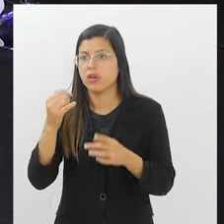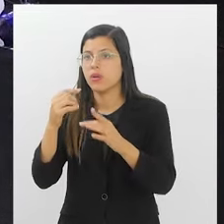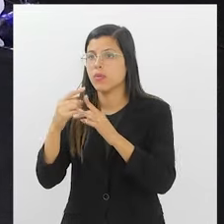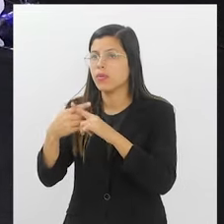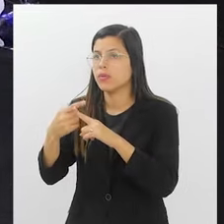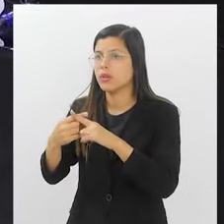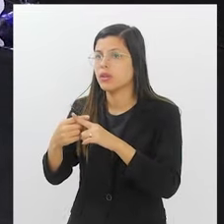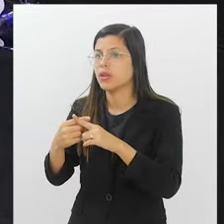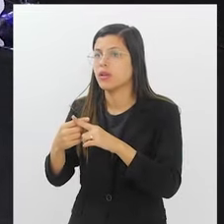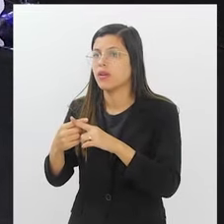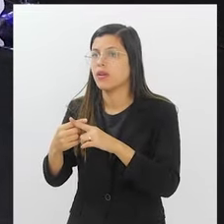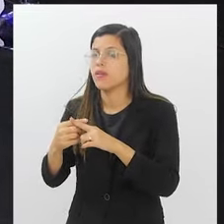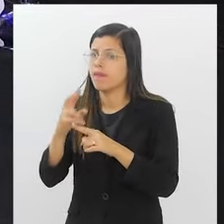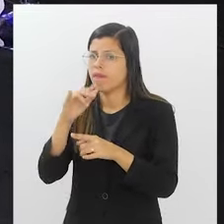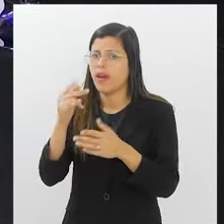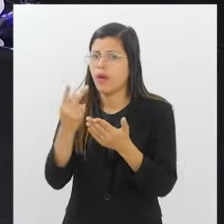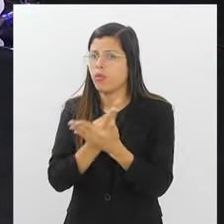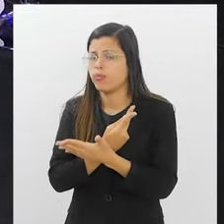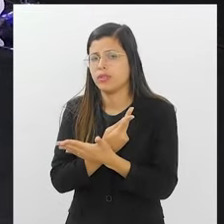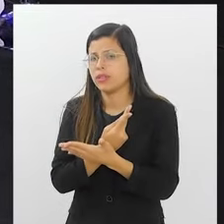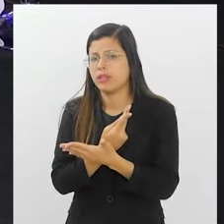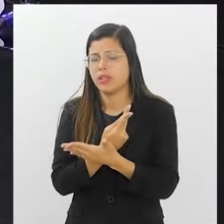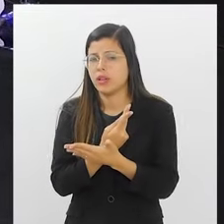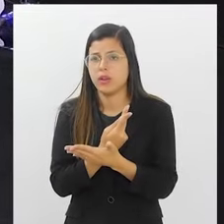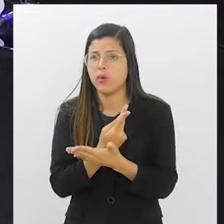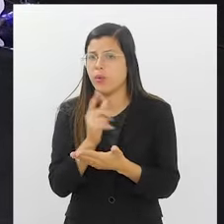Porque senão vai acontecer alguns fatos, como, por exemplo,